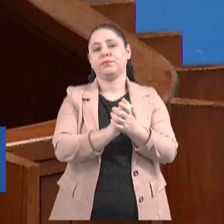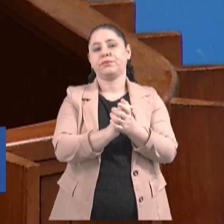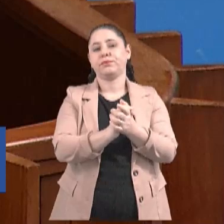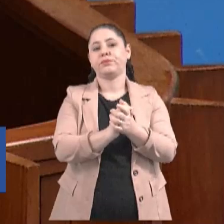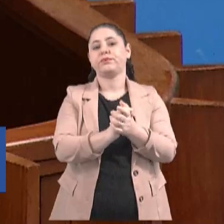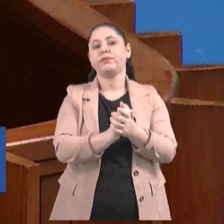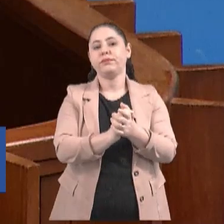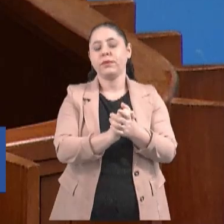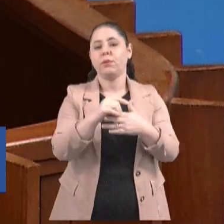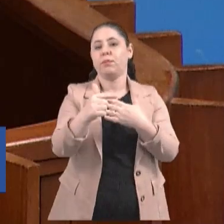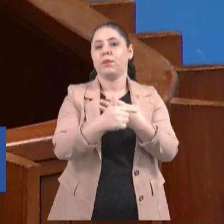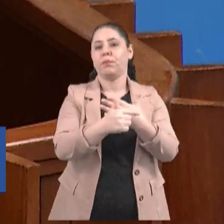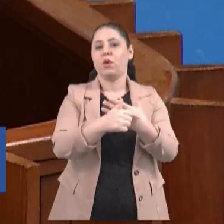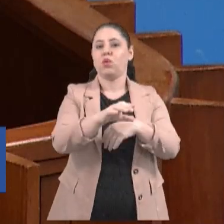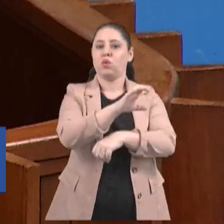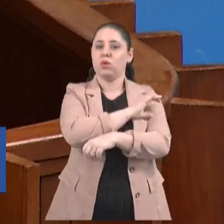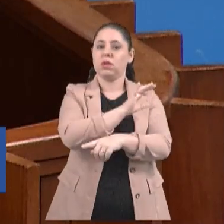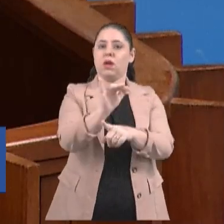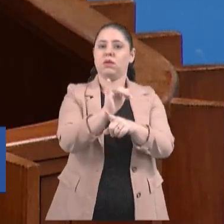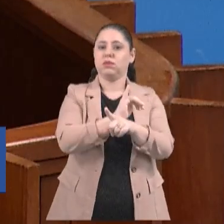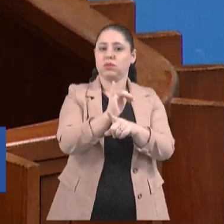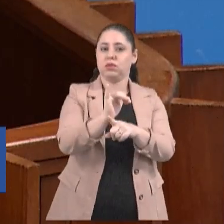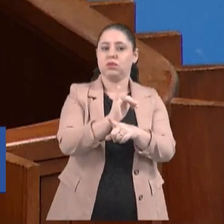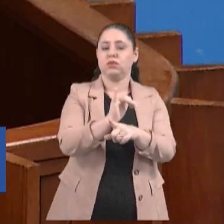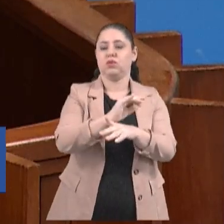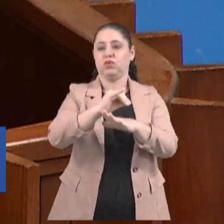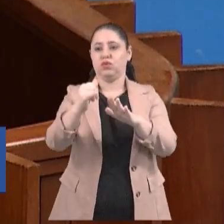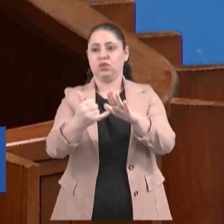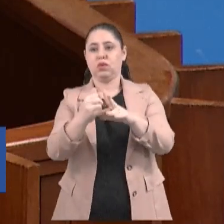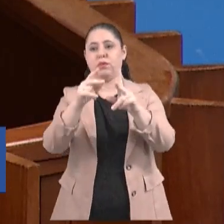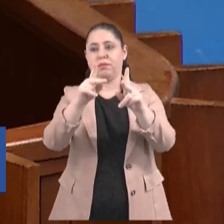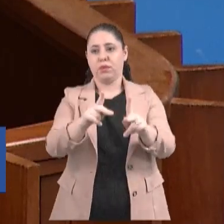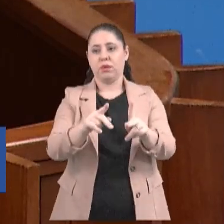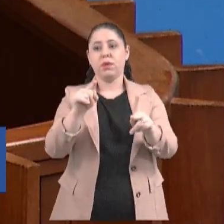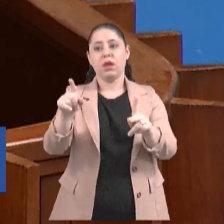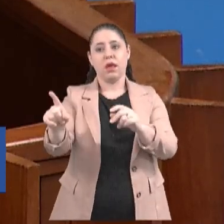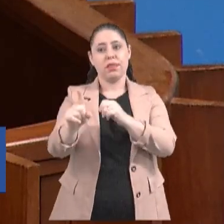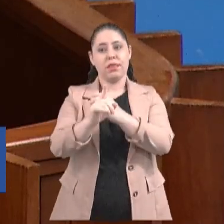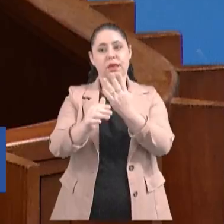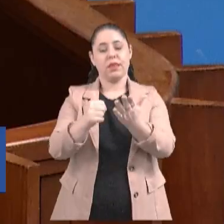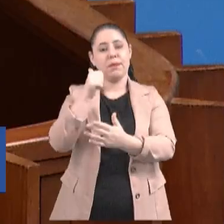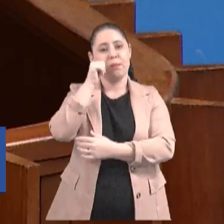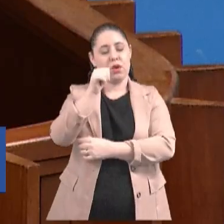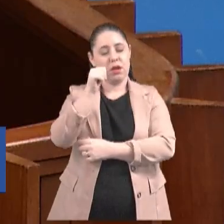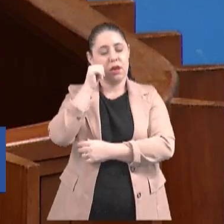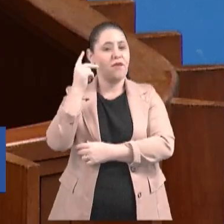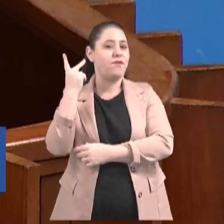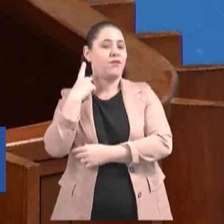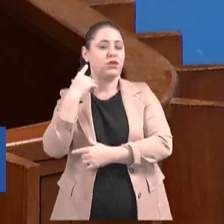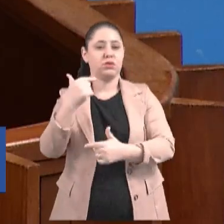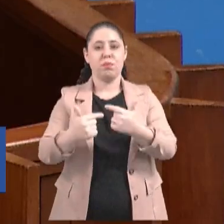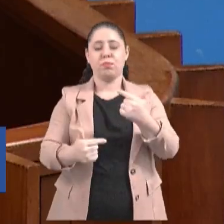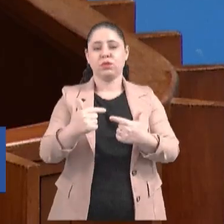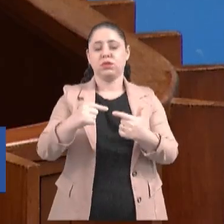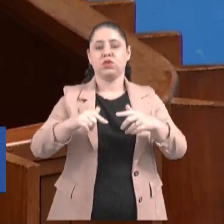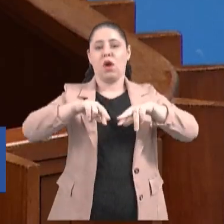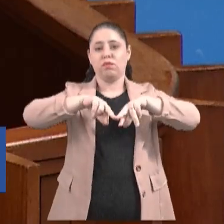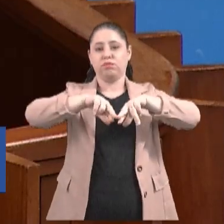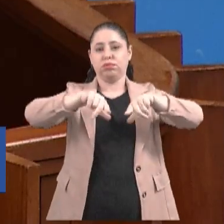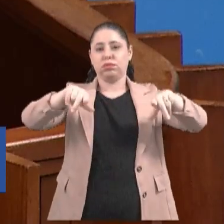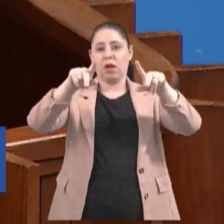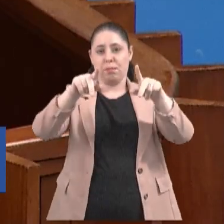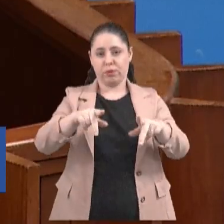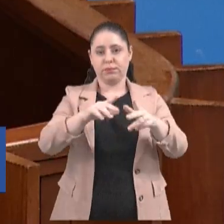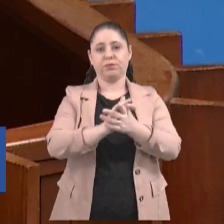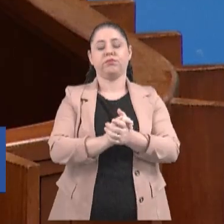do Observatório: coordenar ações entre órgãos públicos que atendam mulheres vítimas de violência política de gênero.